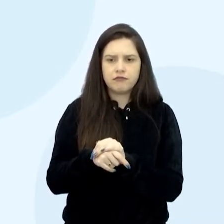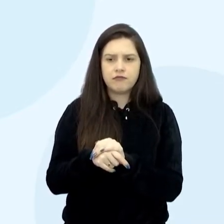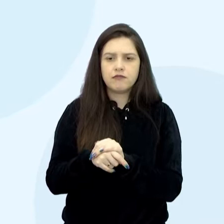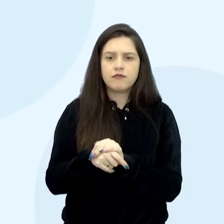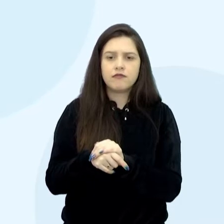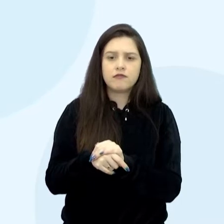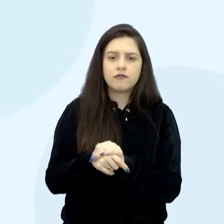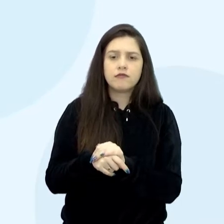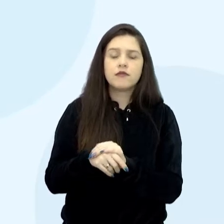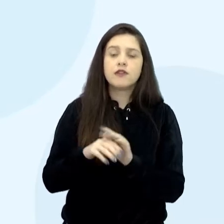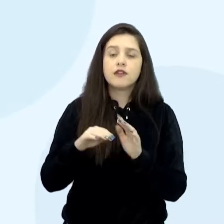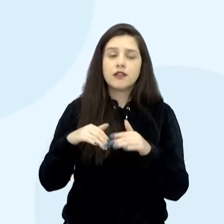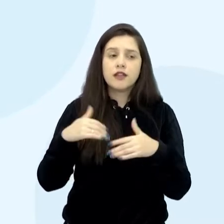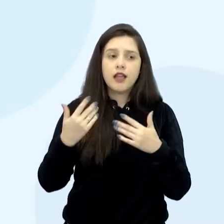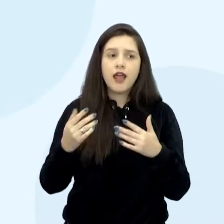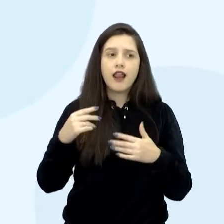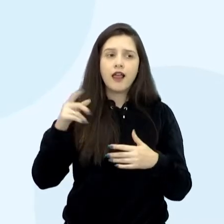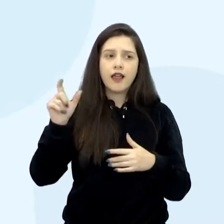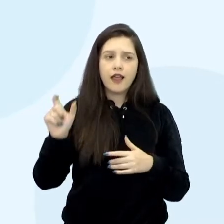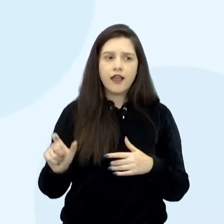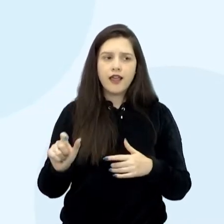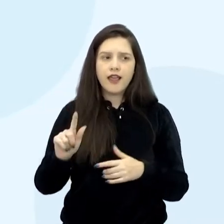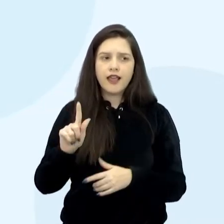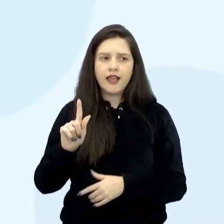estão no estado gasoso.